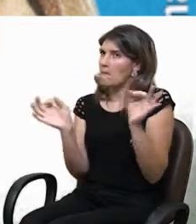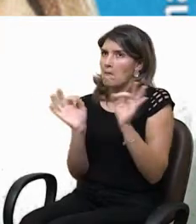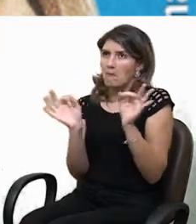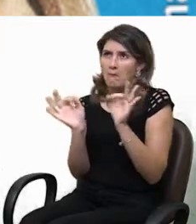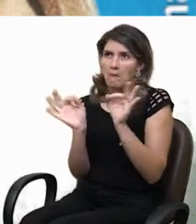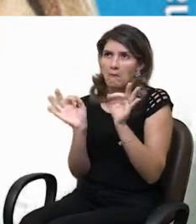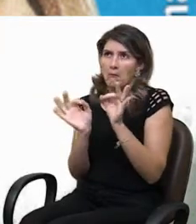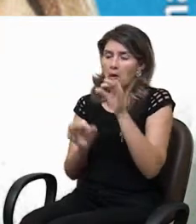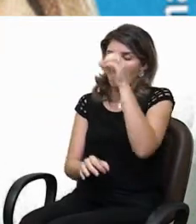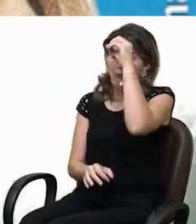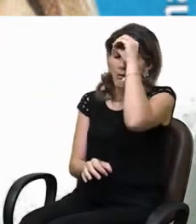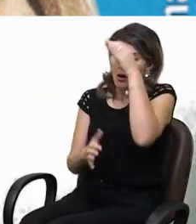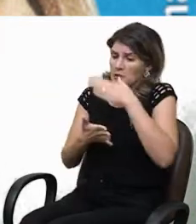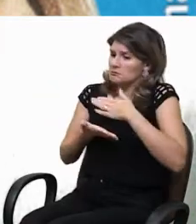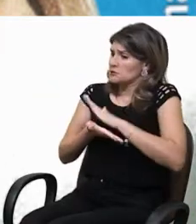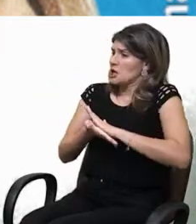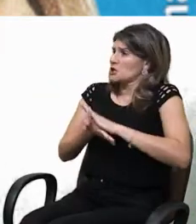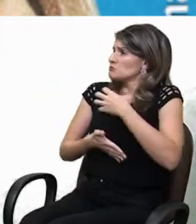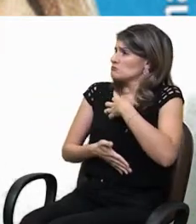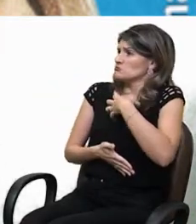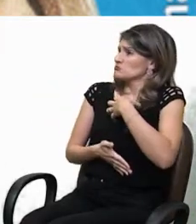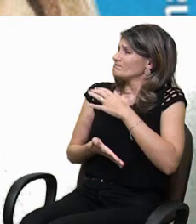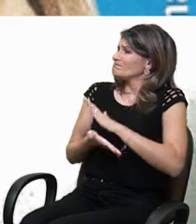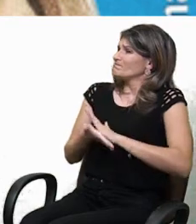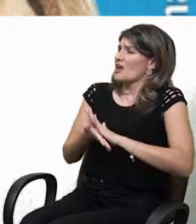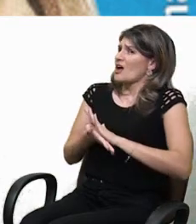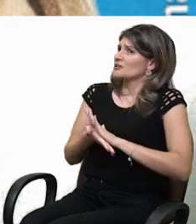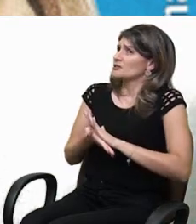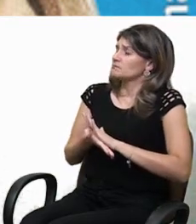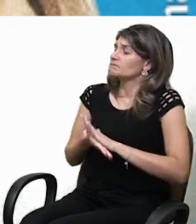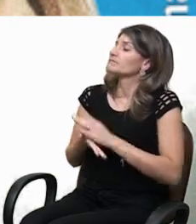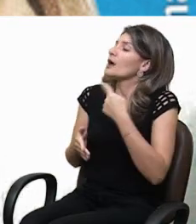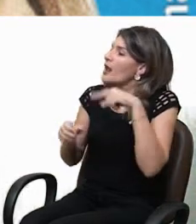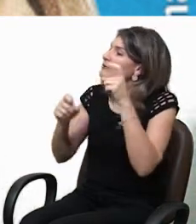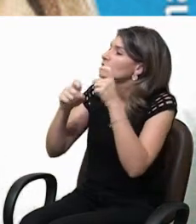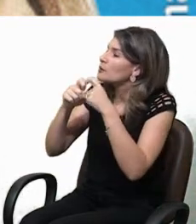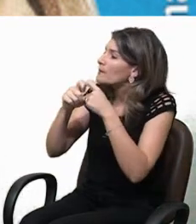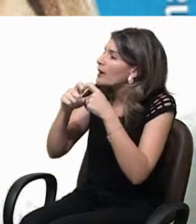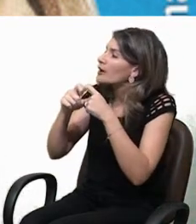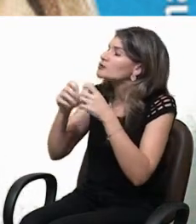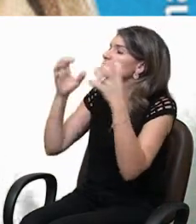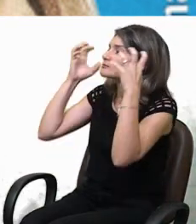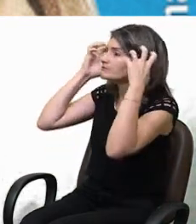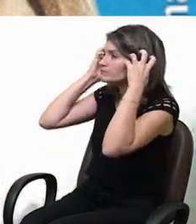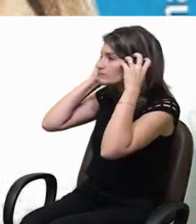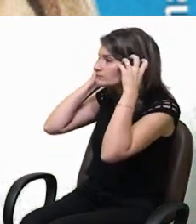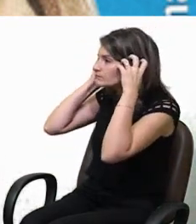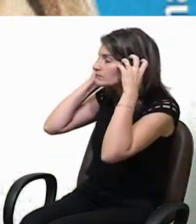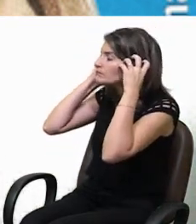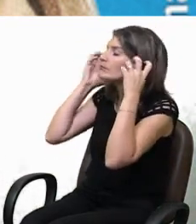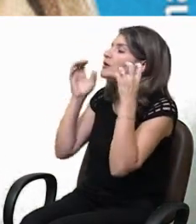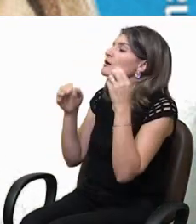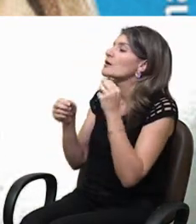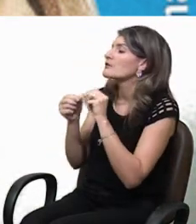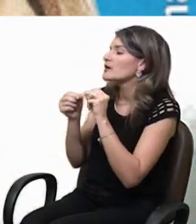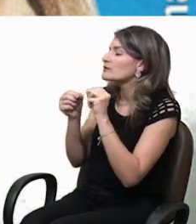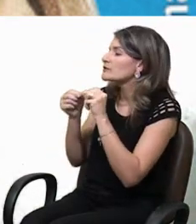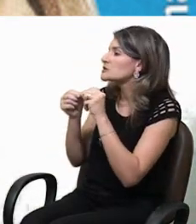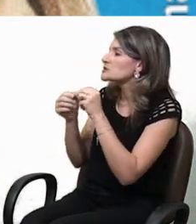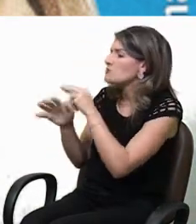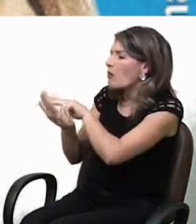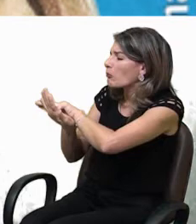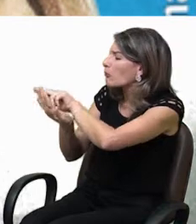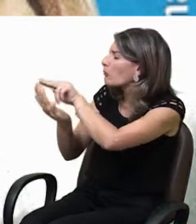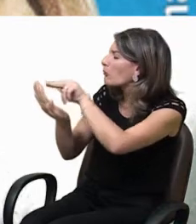resposta, levar ao médico, né, otorrino. Vai fazer audiometria, o teste da